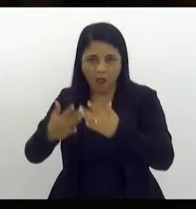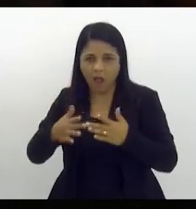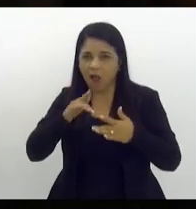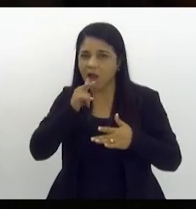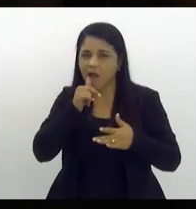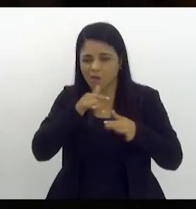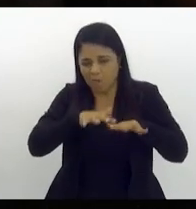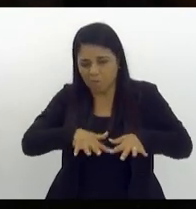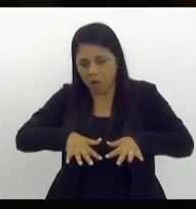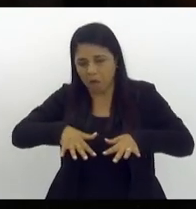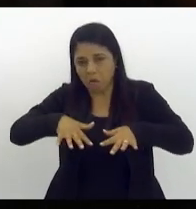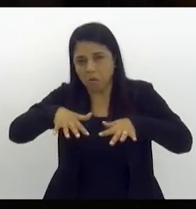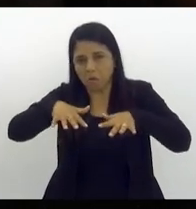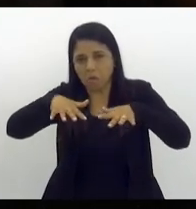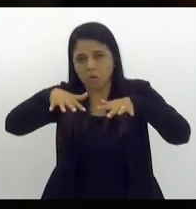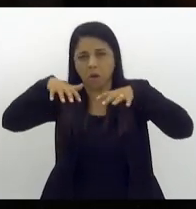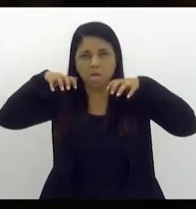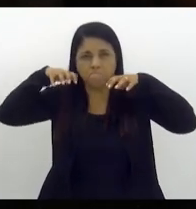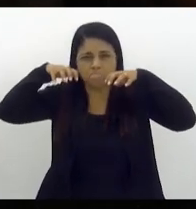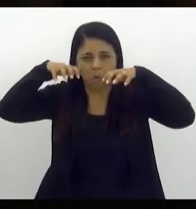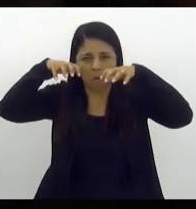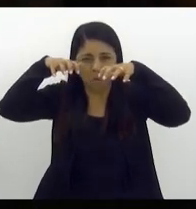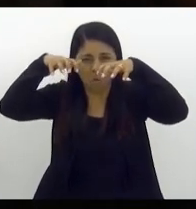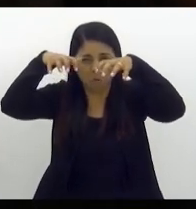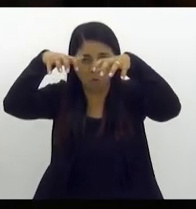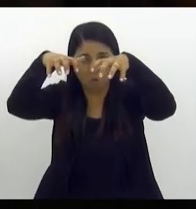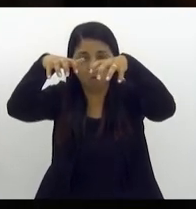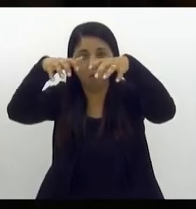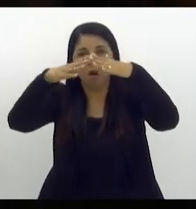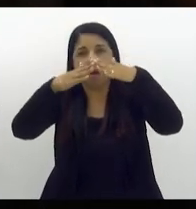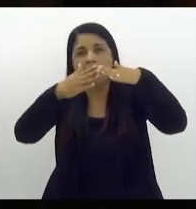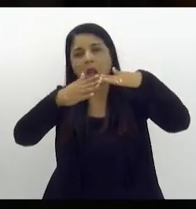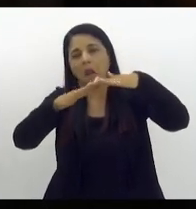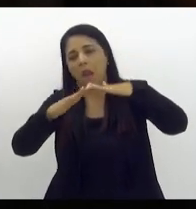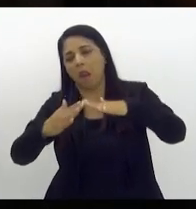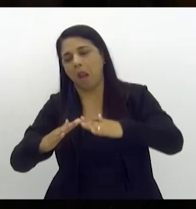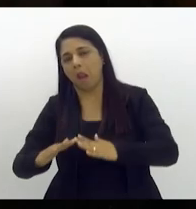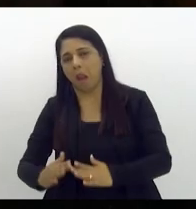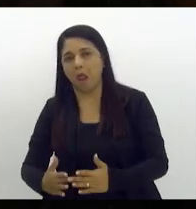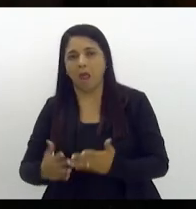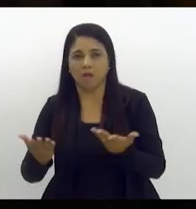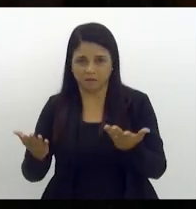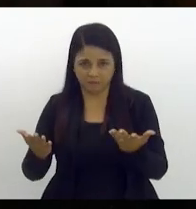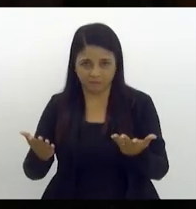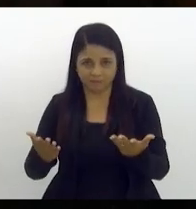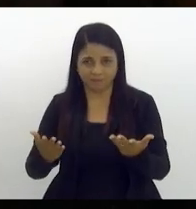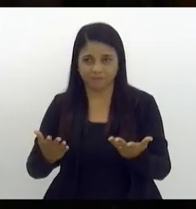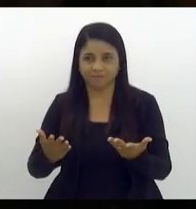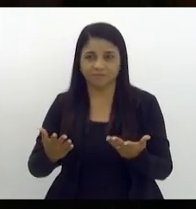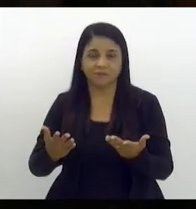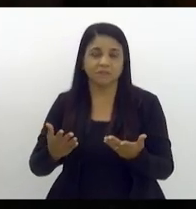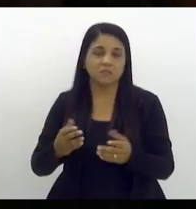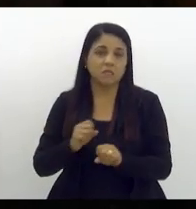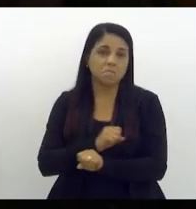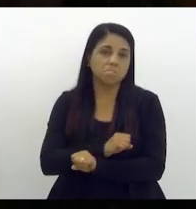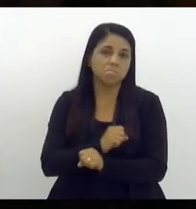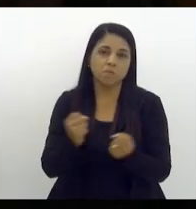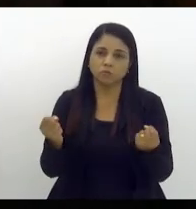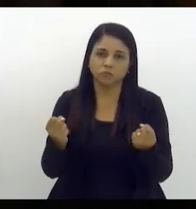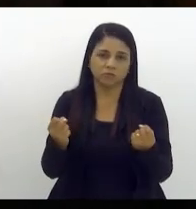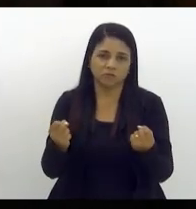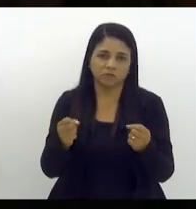seguidamente por um volume d'água que é incapaz de qualquer sistema de